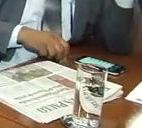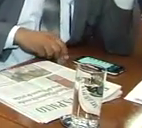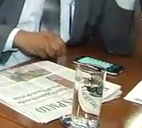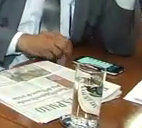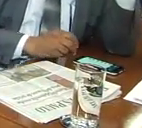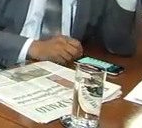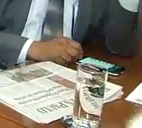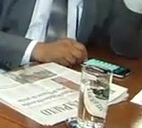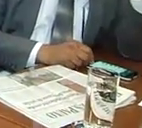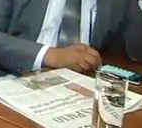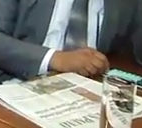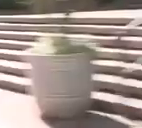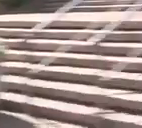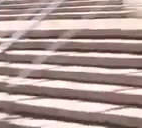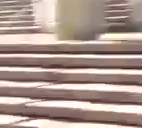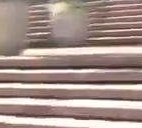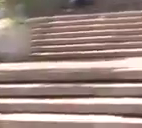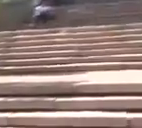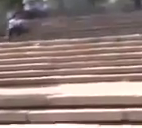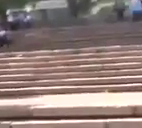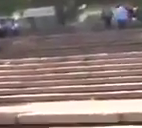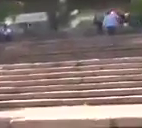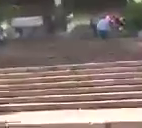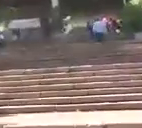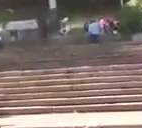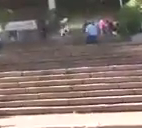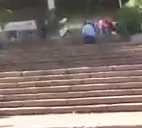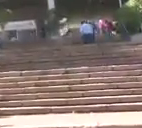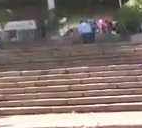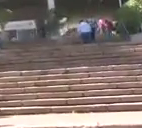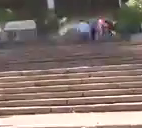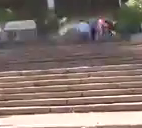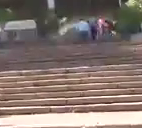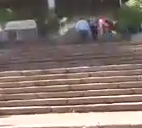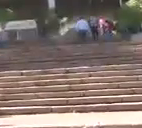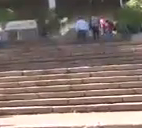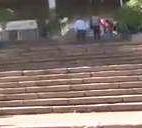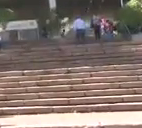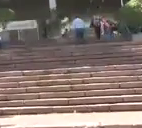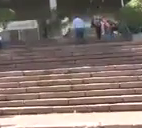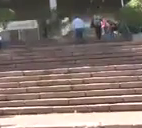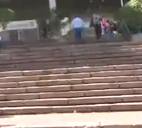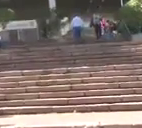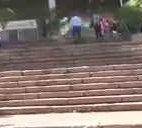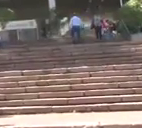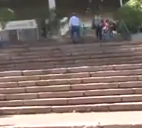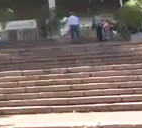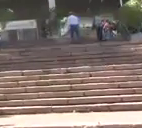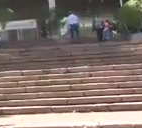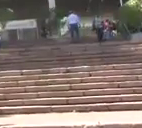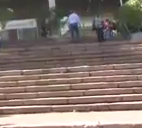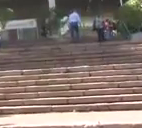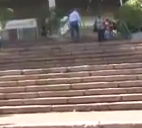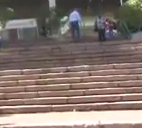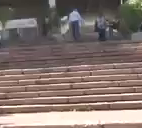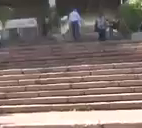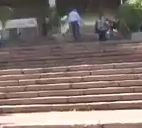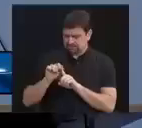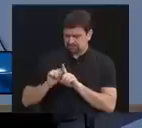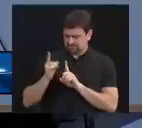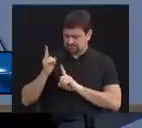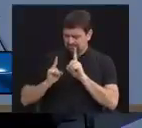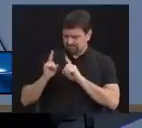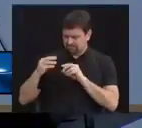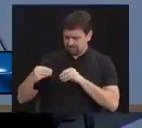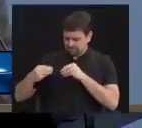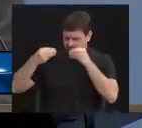Paulo Galteri, do PSB, disse que vai pedir à Prefeitura para que mude a data de pagamento do IPTU de janeiro para junho.